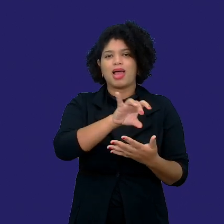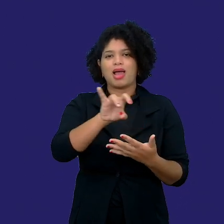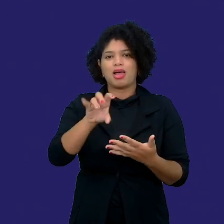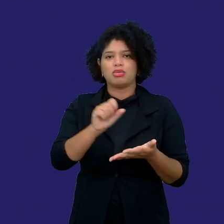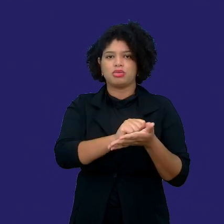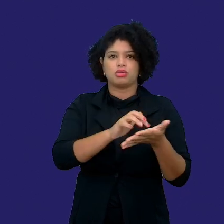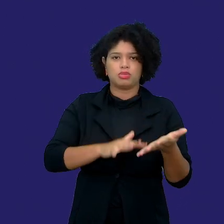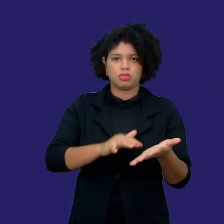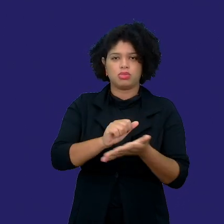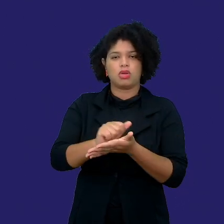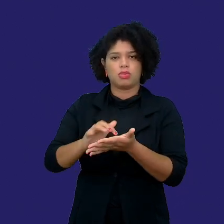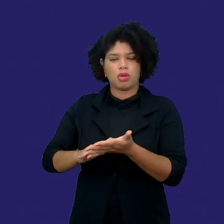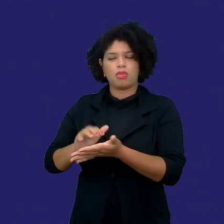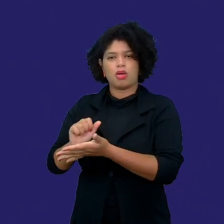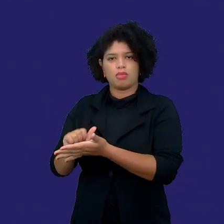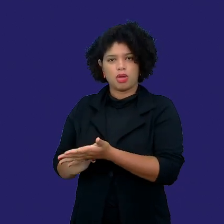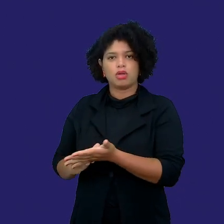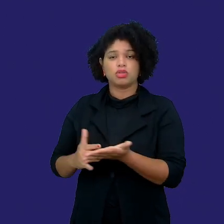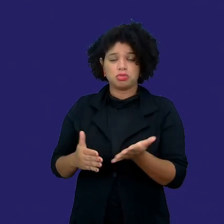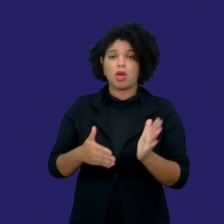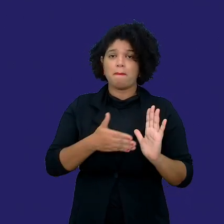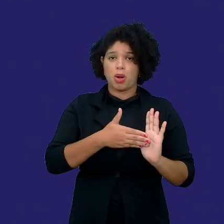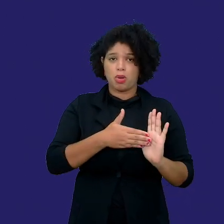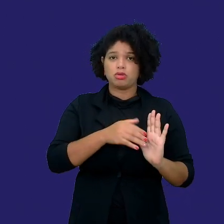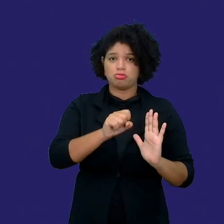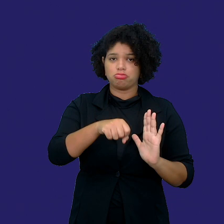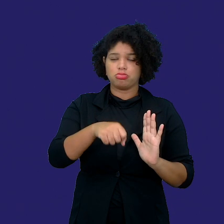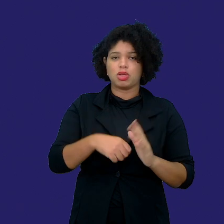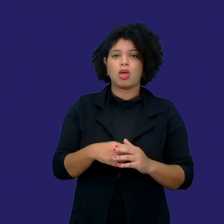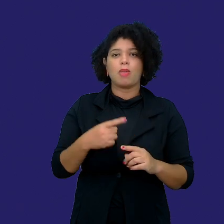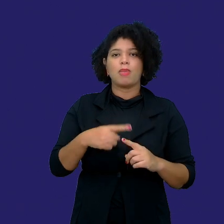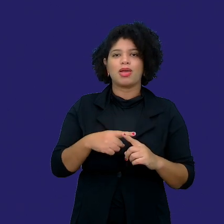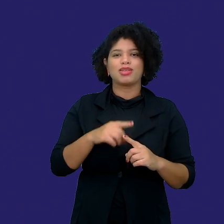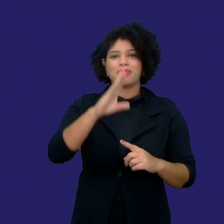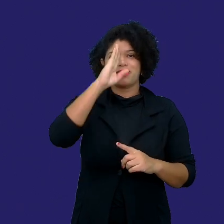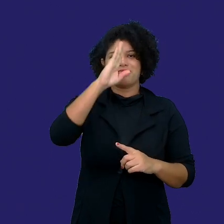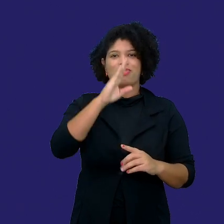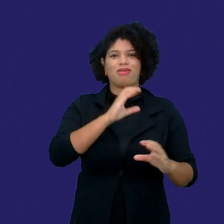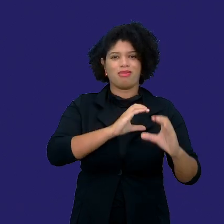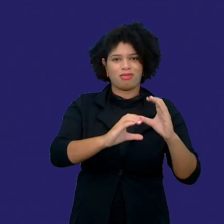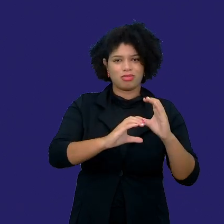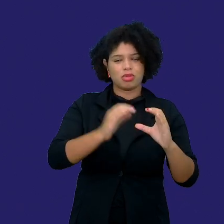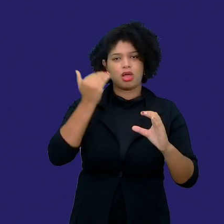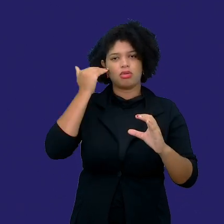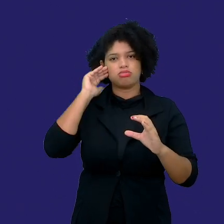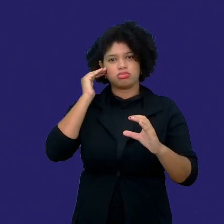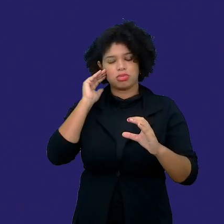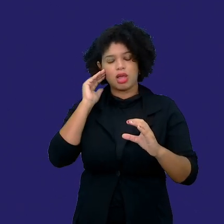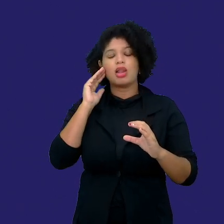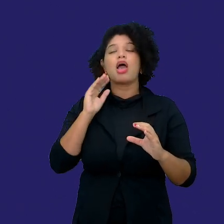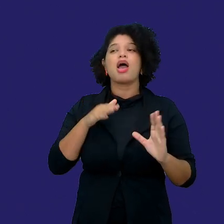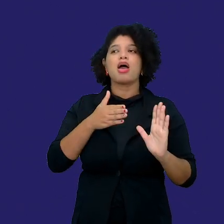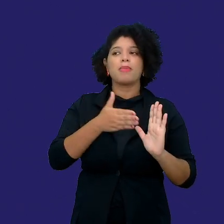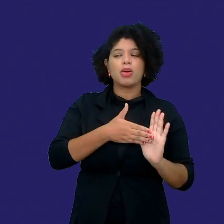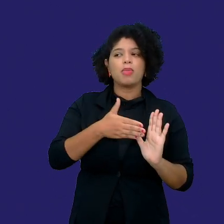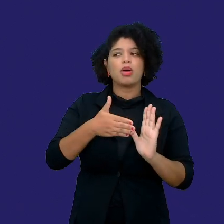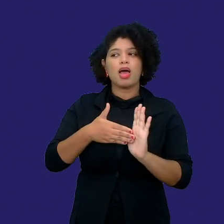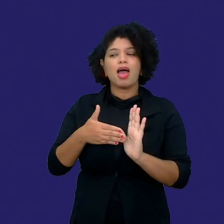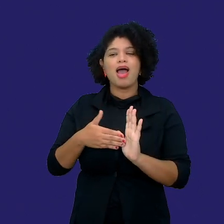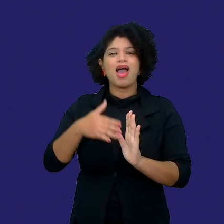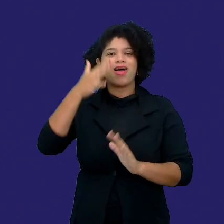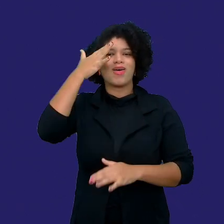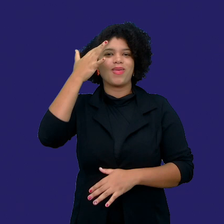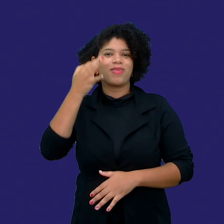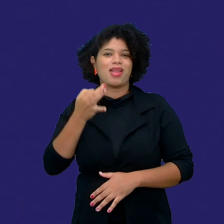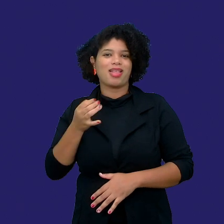a partir da definição do propósito comunicativo, a realização das propostas ganhará sentido